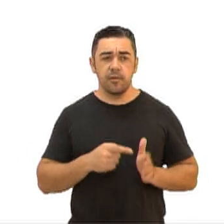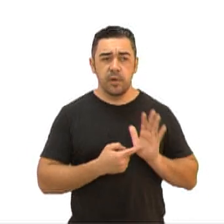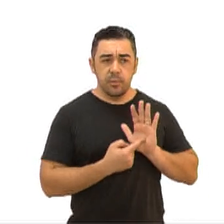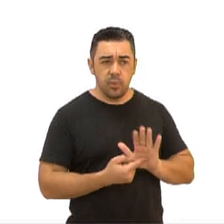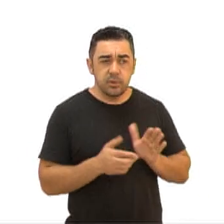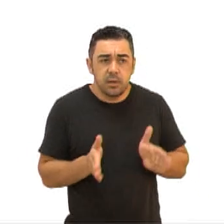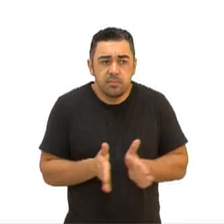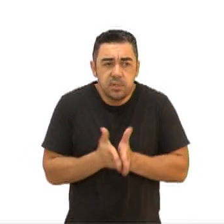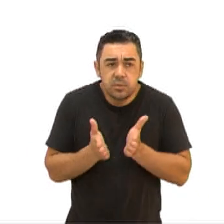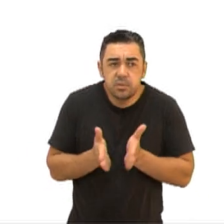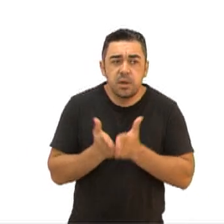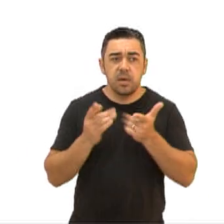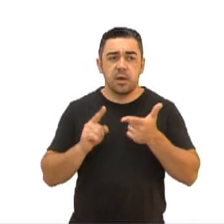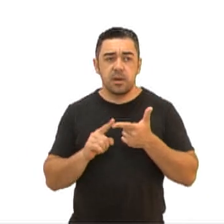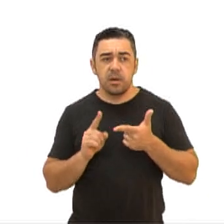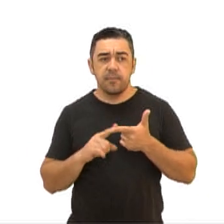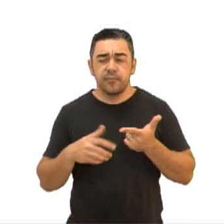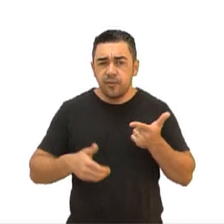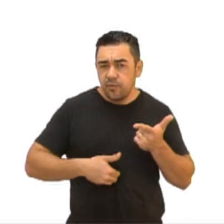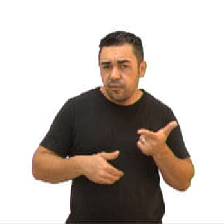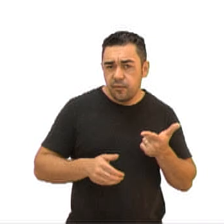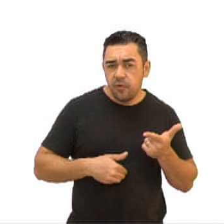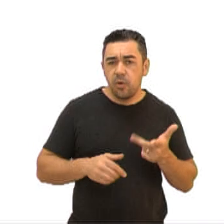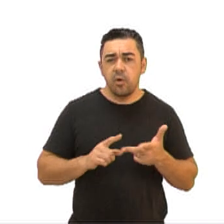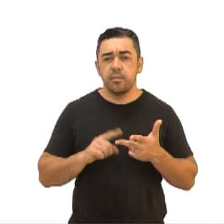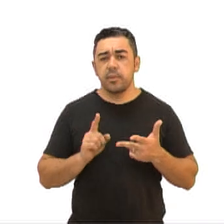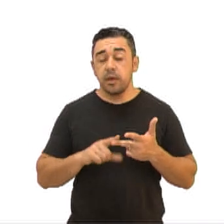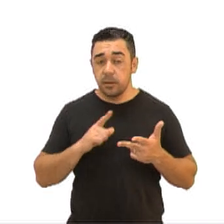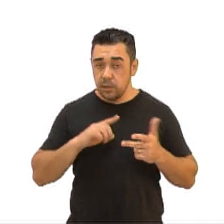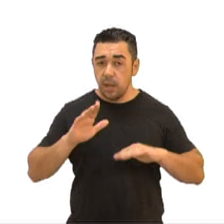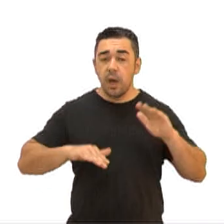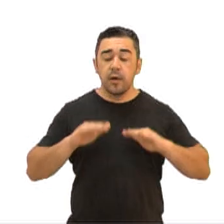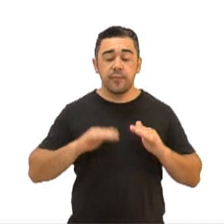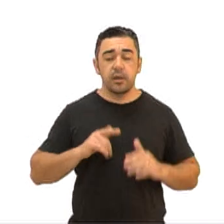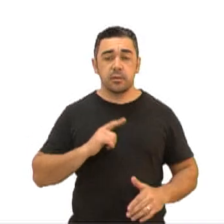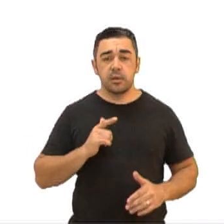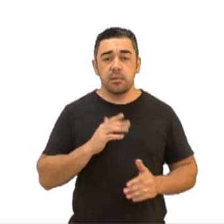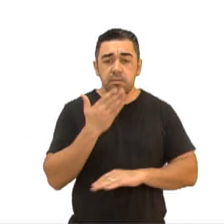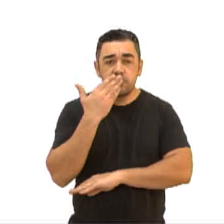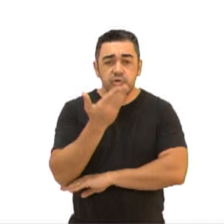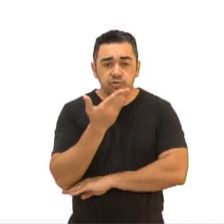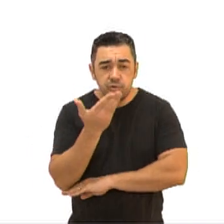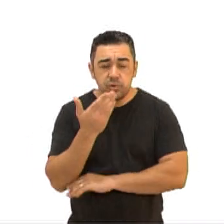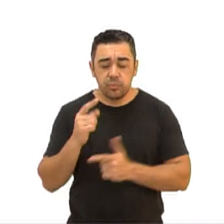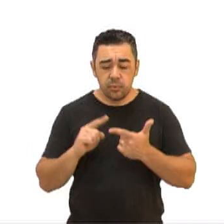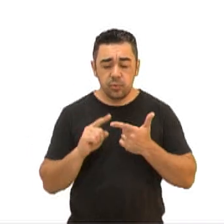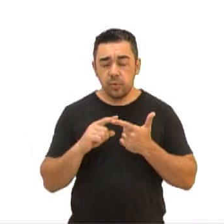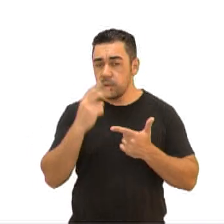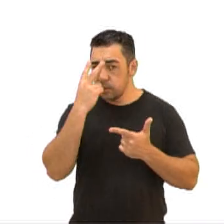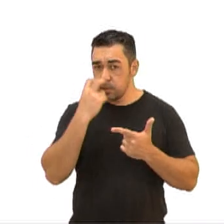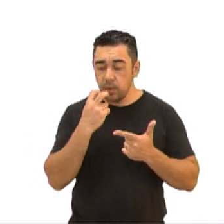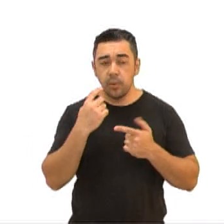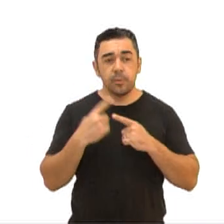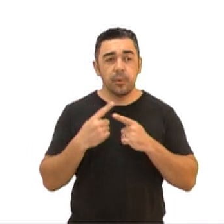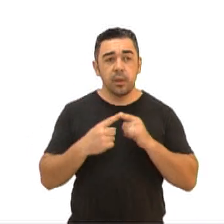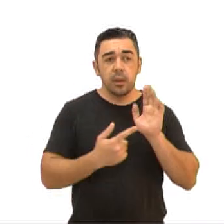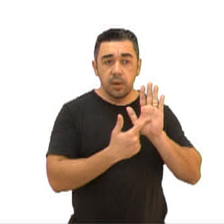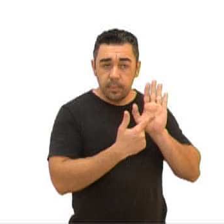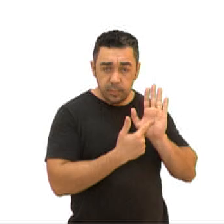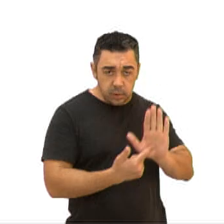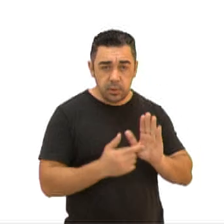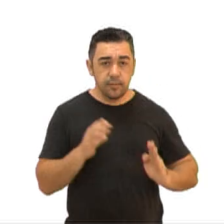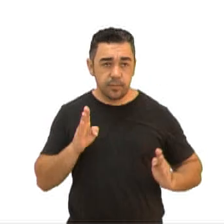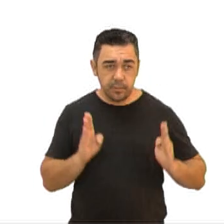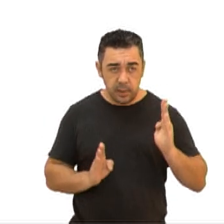da fome. Várias obras vão aparecer mendigos, cegos, que era a intenção, o que ele retratou nessa